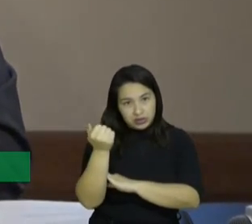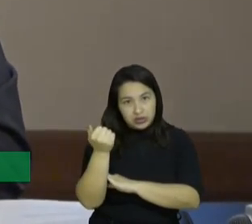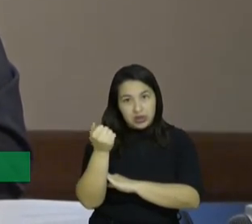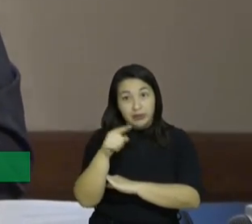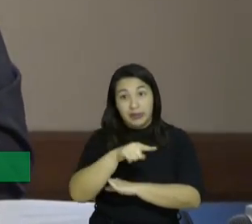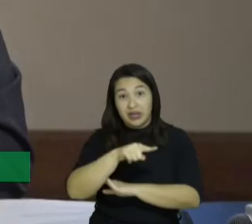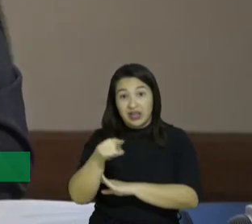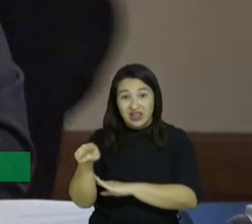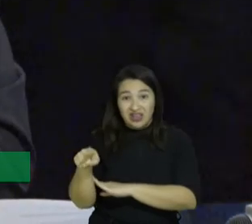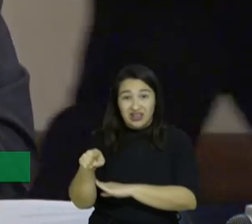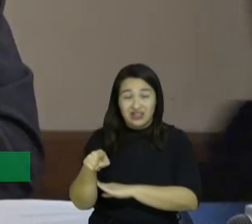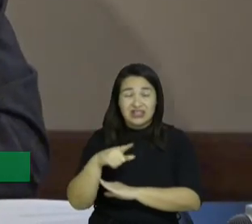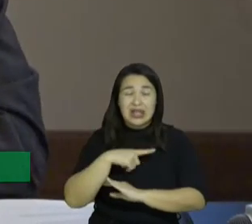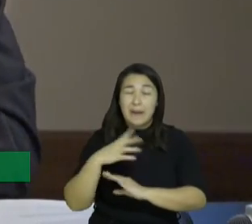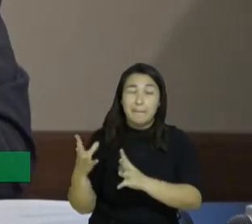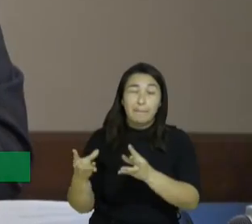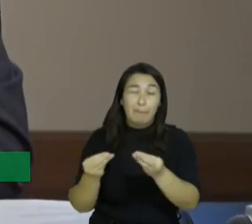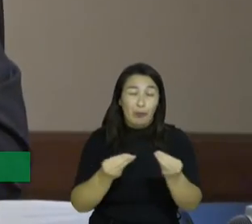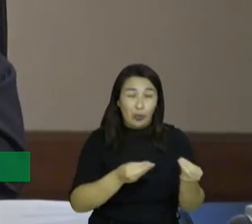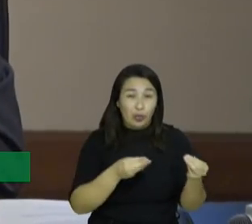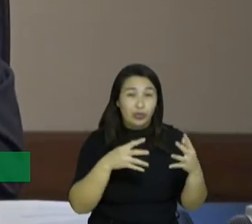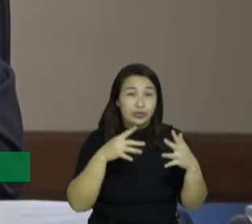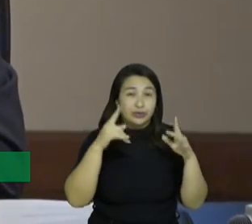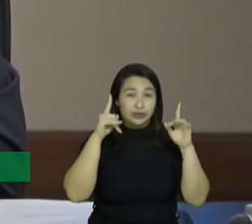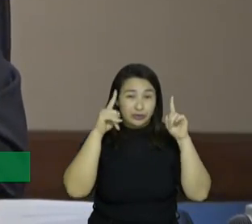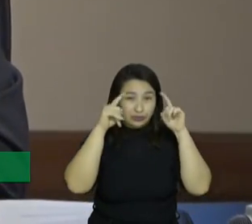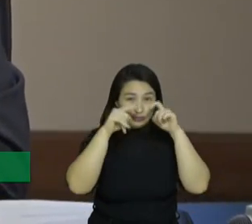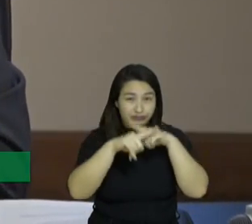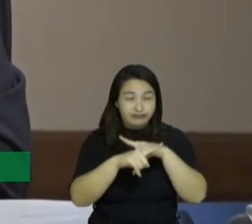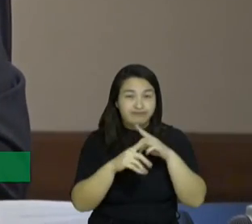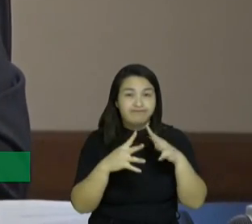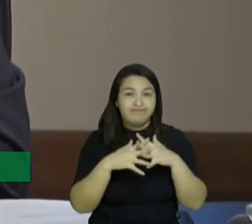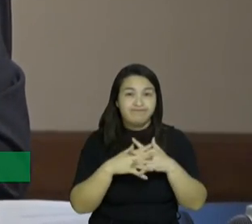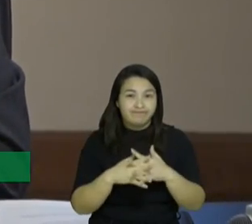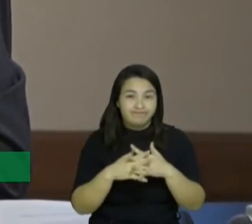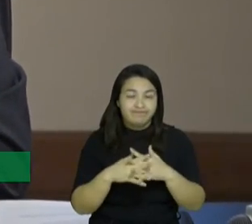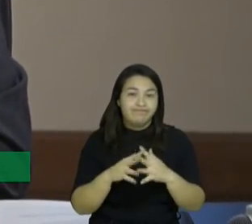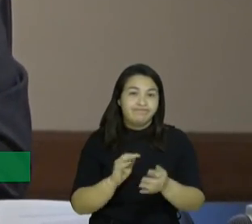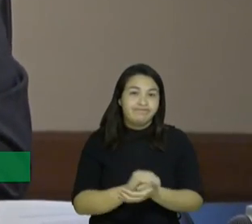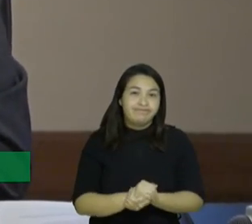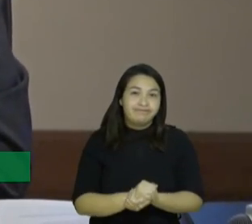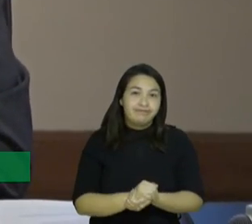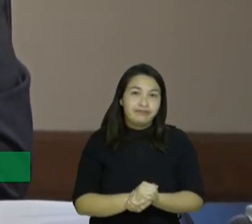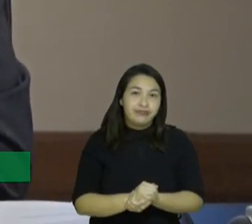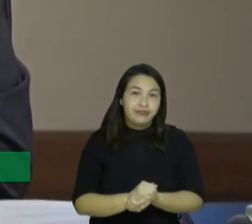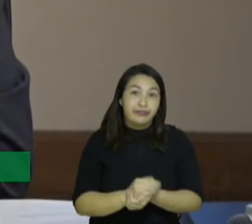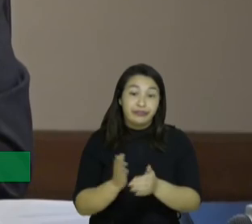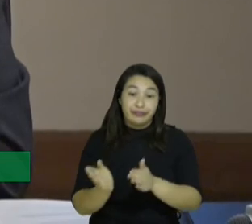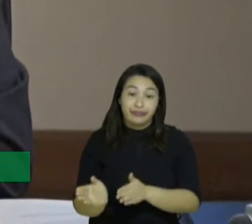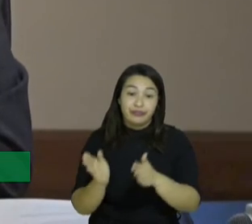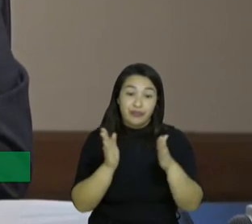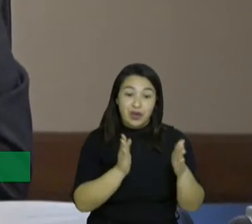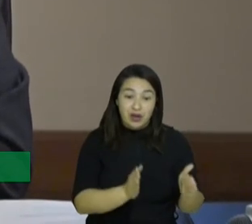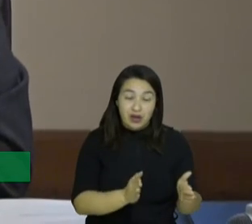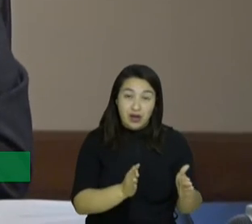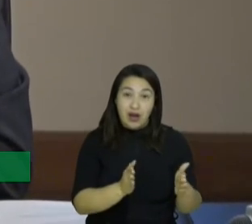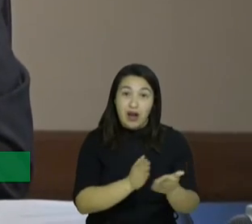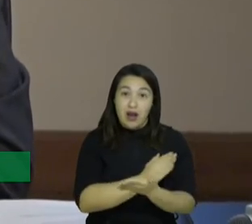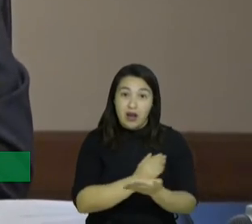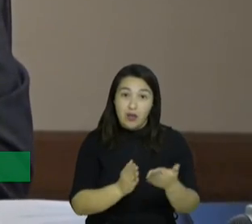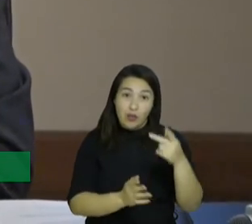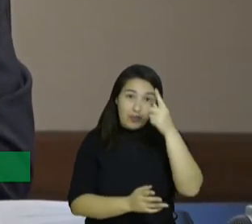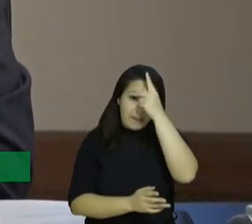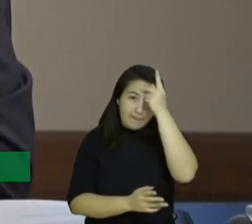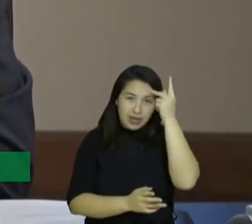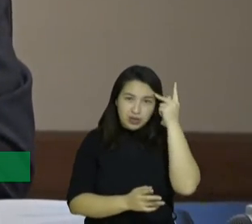são imensas é que tem na outra no outro lado da sala eh eh eh pessoas ou ou ou